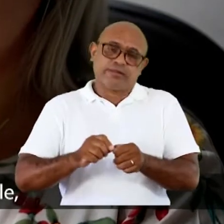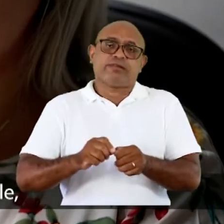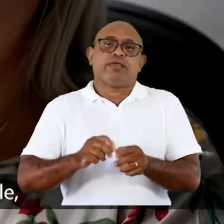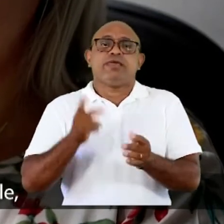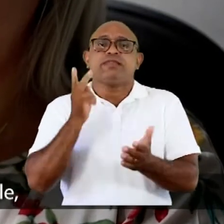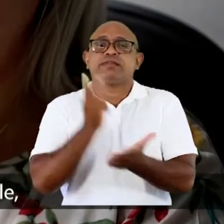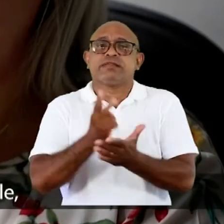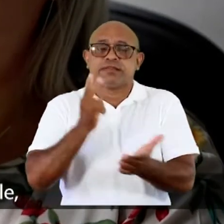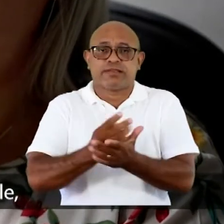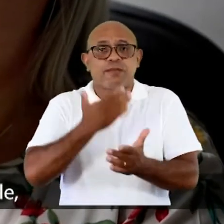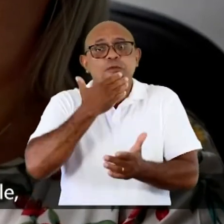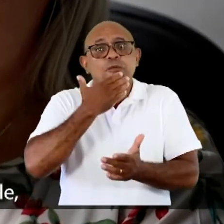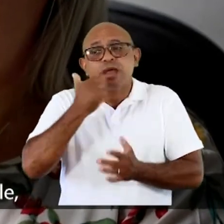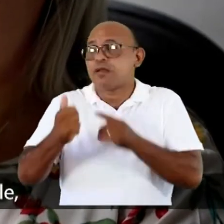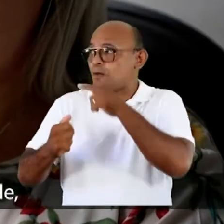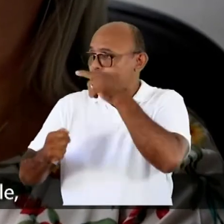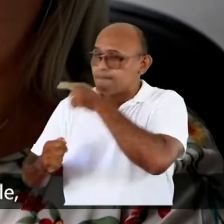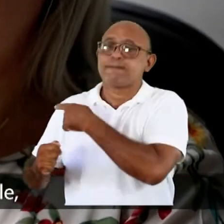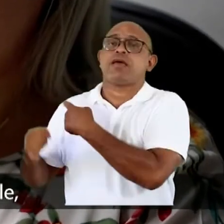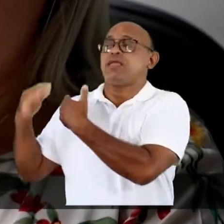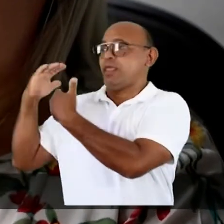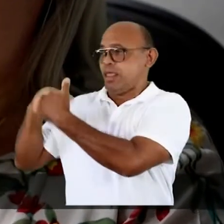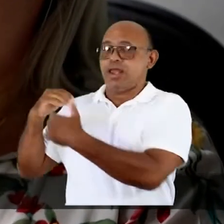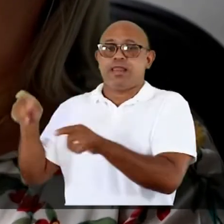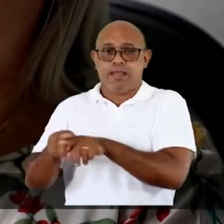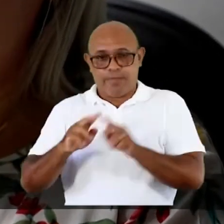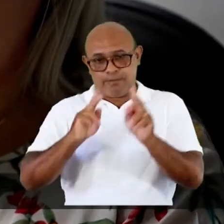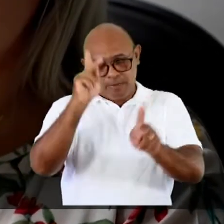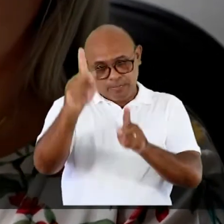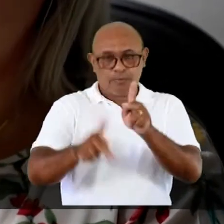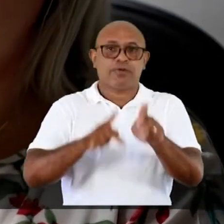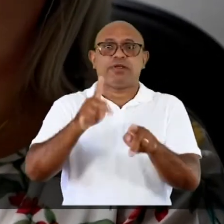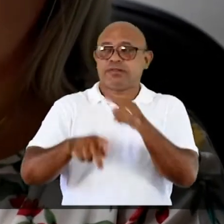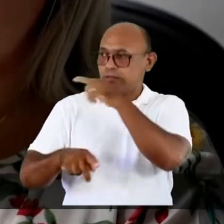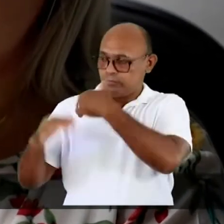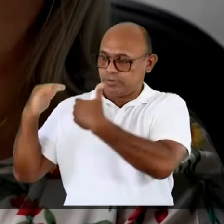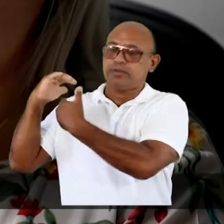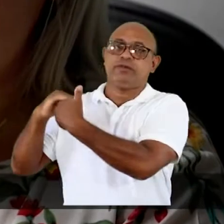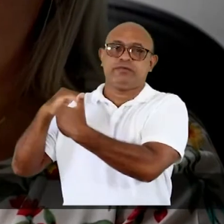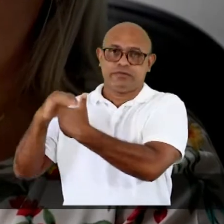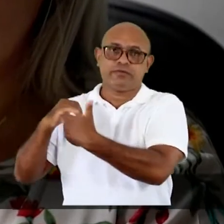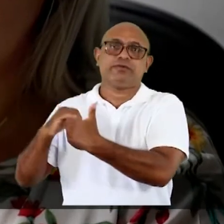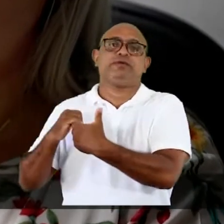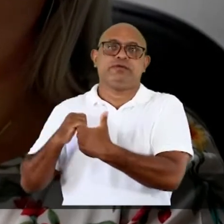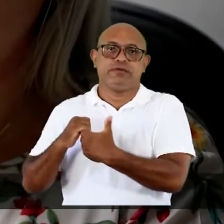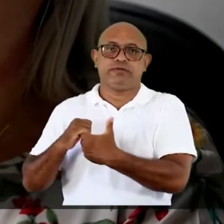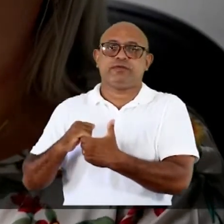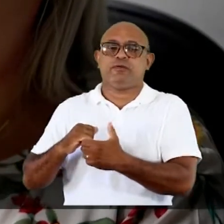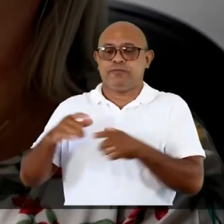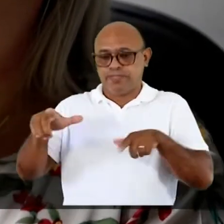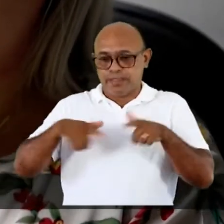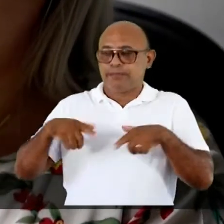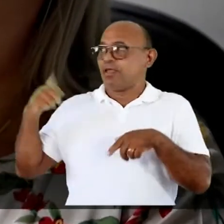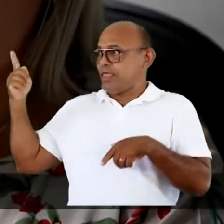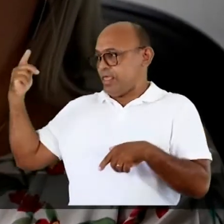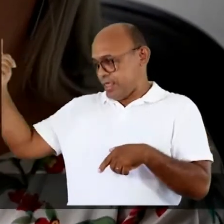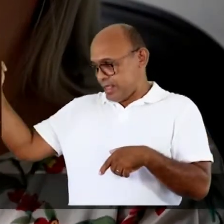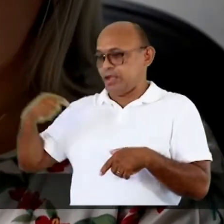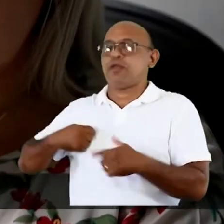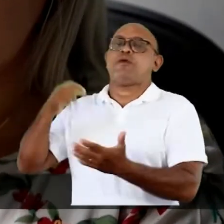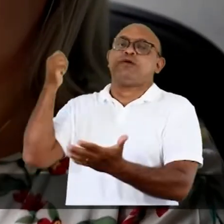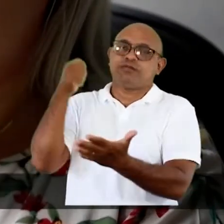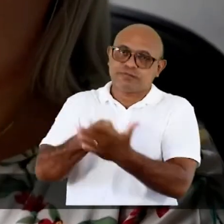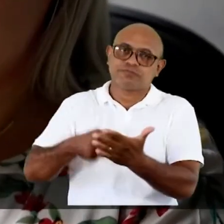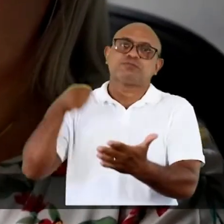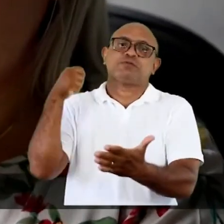Então a gente tem que fazer sempre o melhor para ele, para a população, a orientação dele. Então trabalhar com o doutor Hélio é